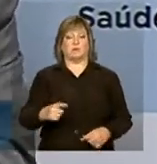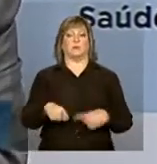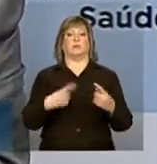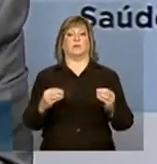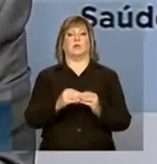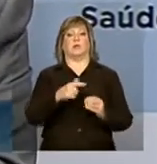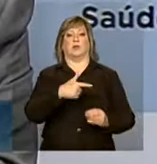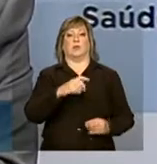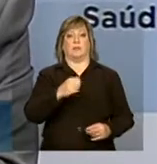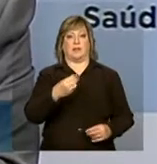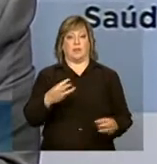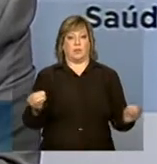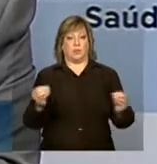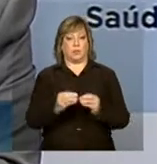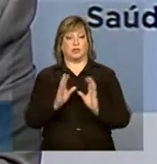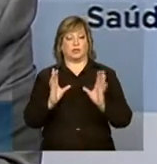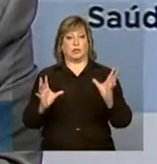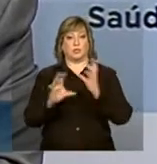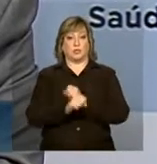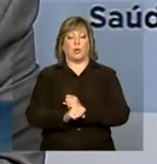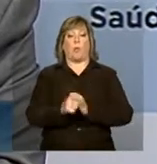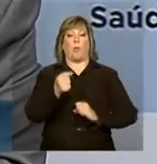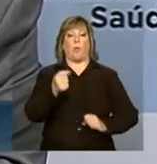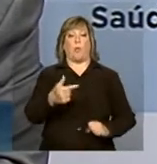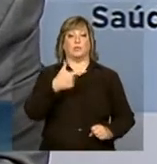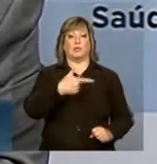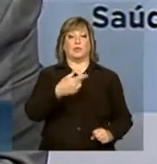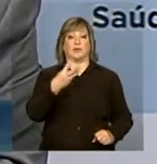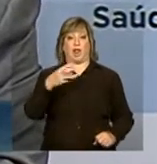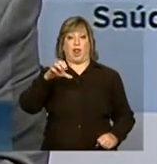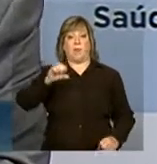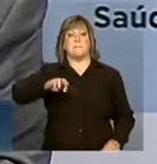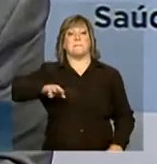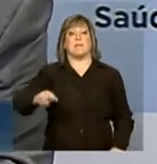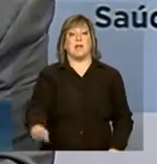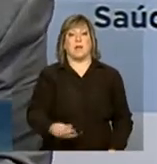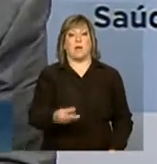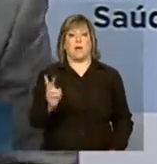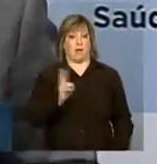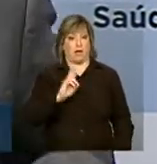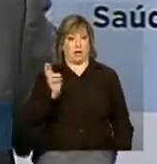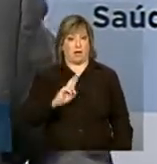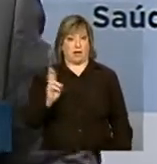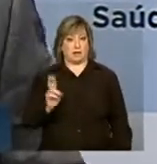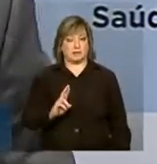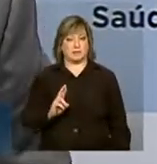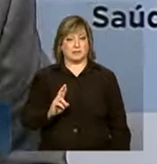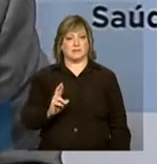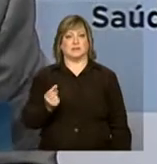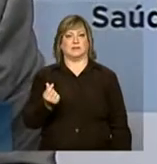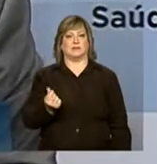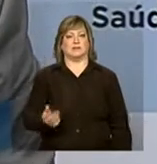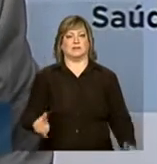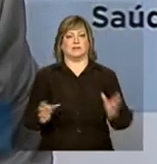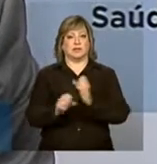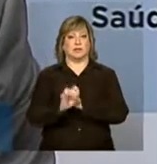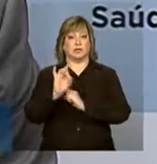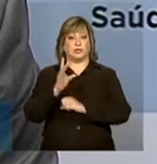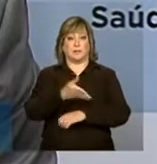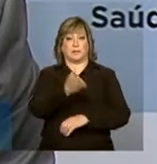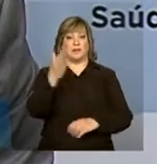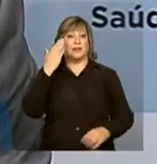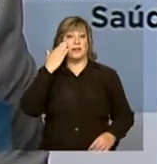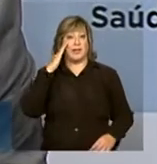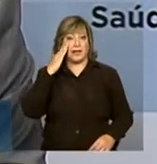2013, já estamos fechando hoje a quase 239 milhões de reais de ressarcimento, só para os senhores e senhoras terem